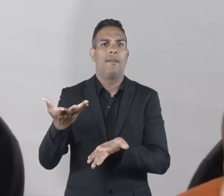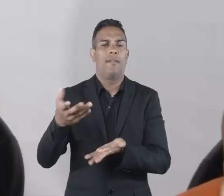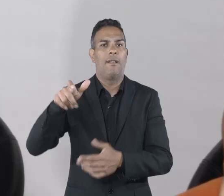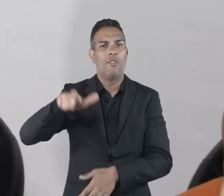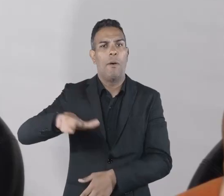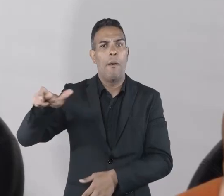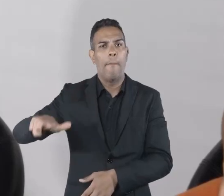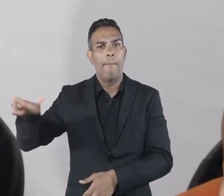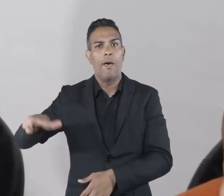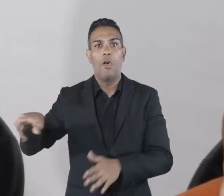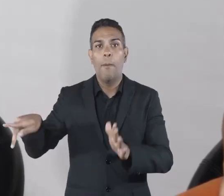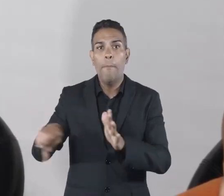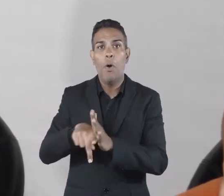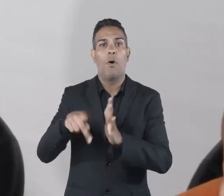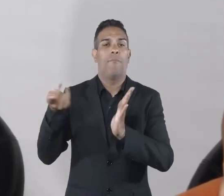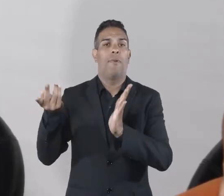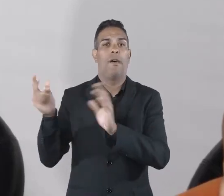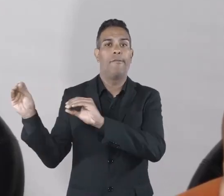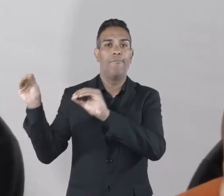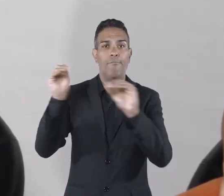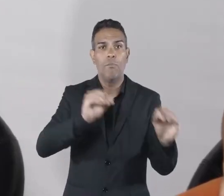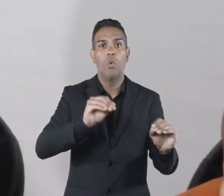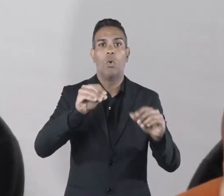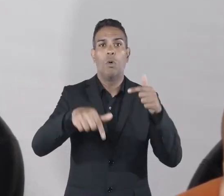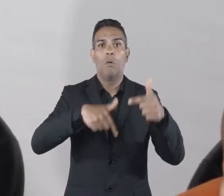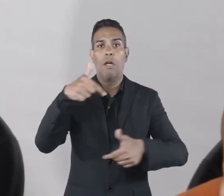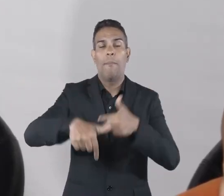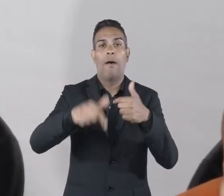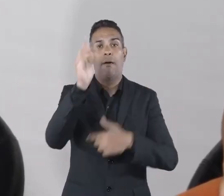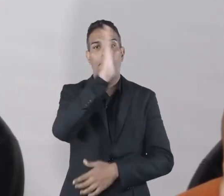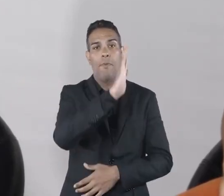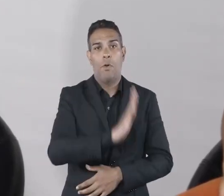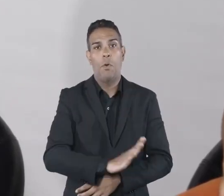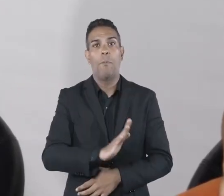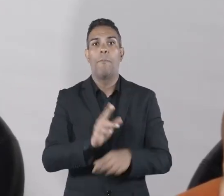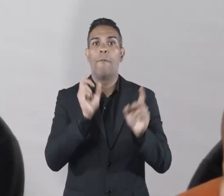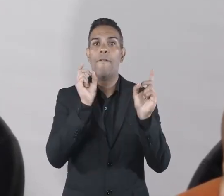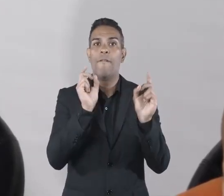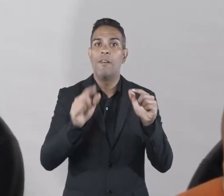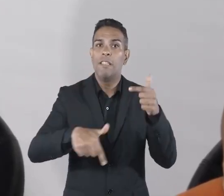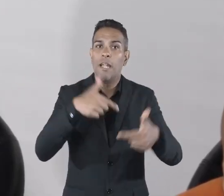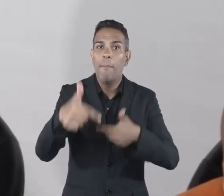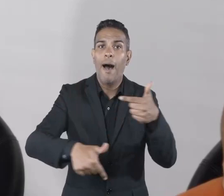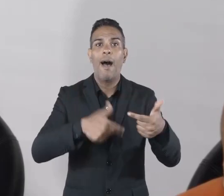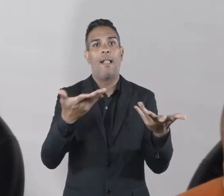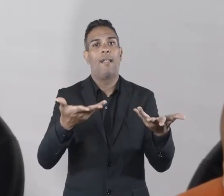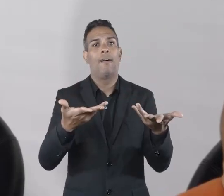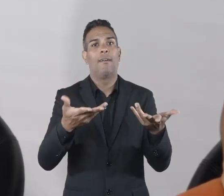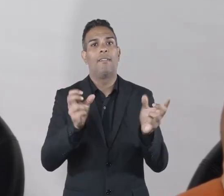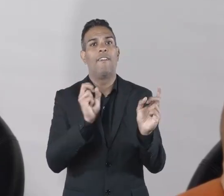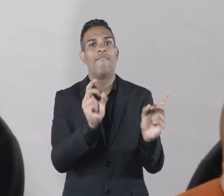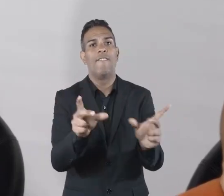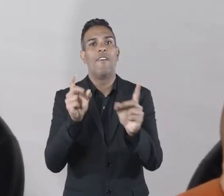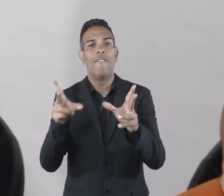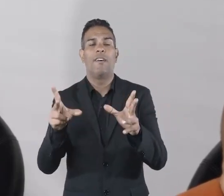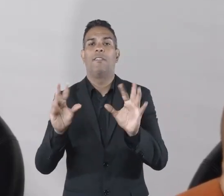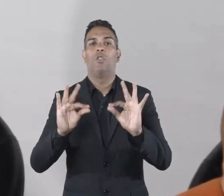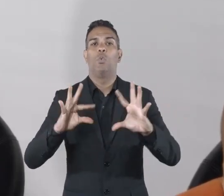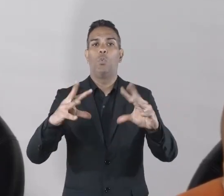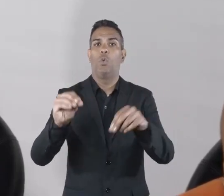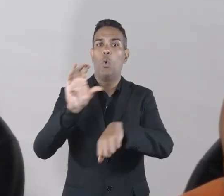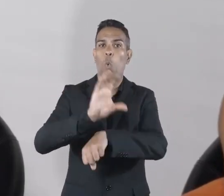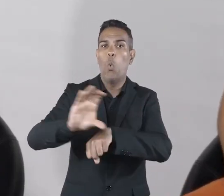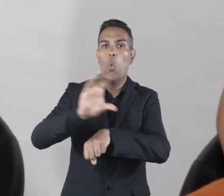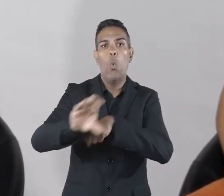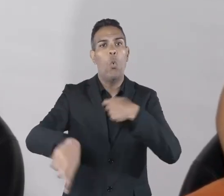deles. Então captar recursos é um lado bom. As questões a parte cultural, na cultura